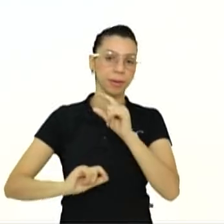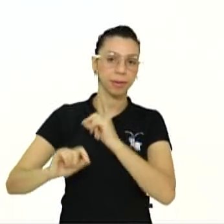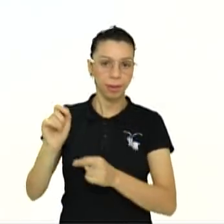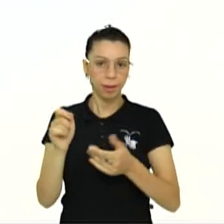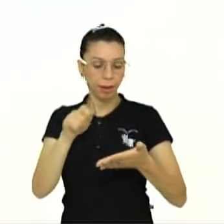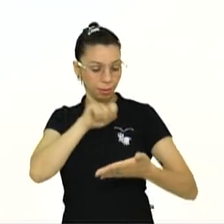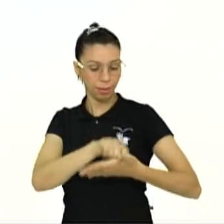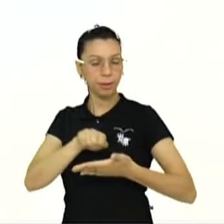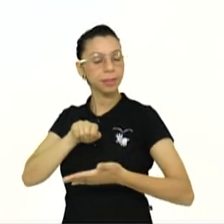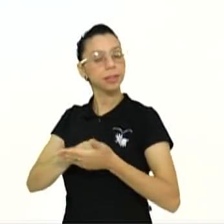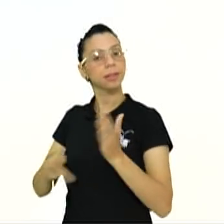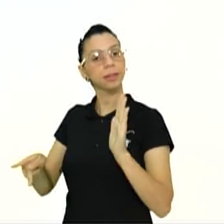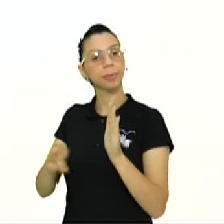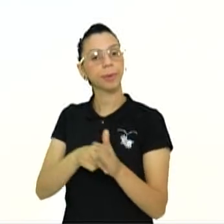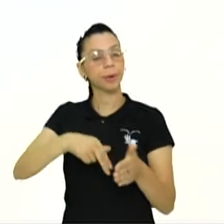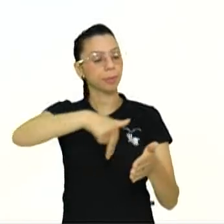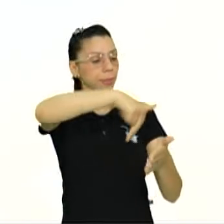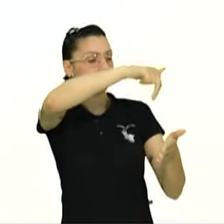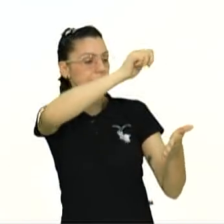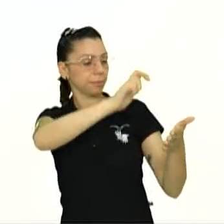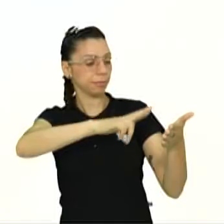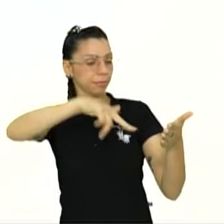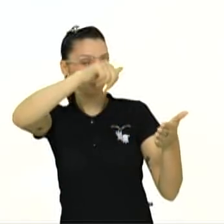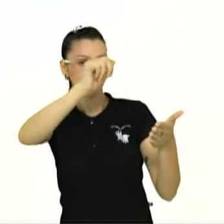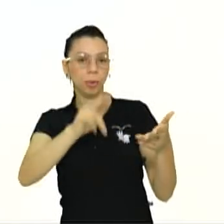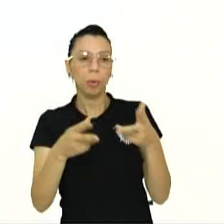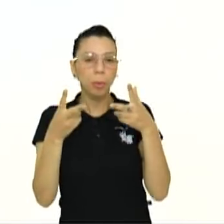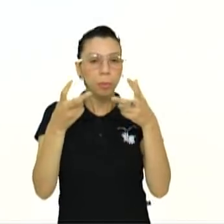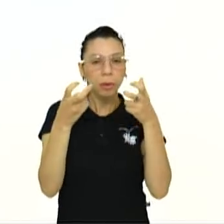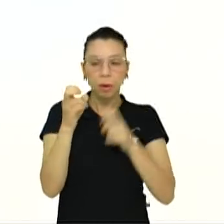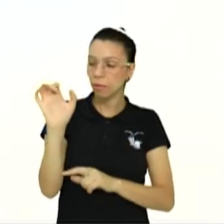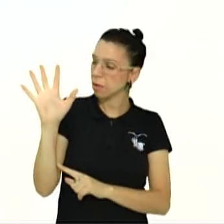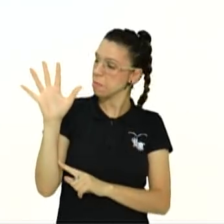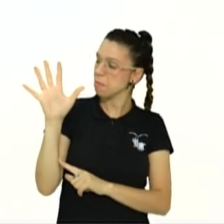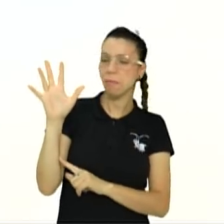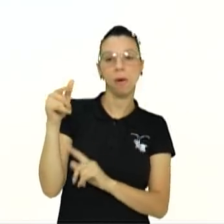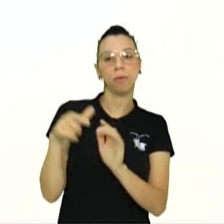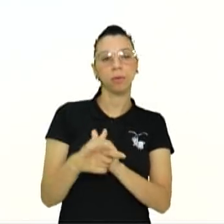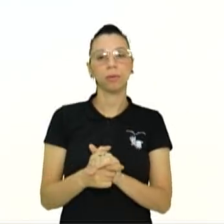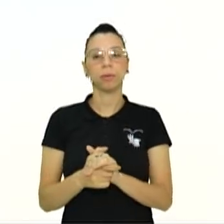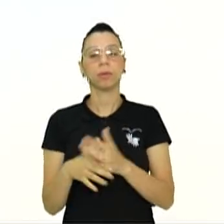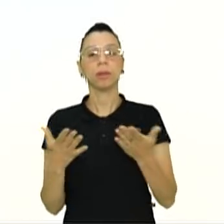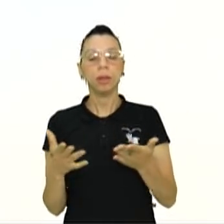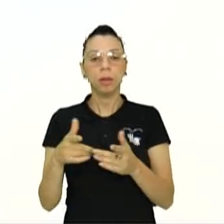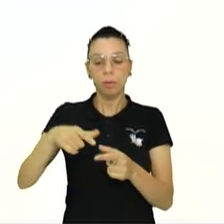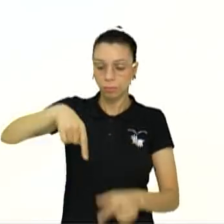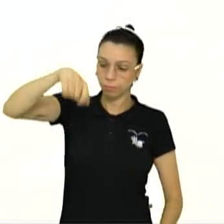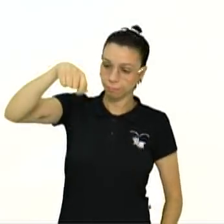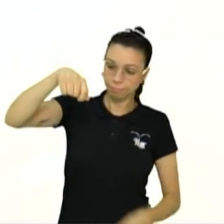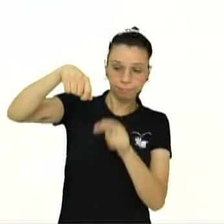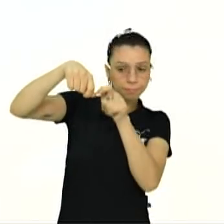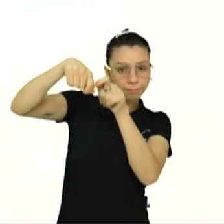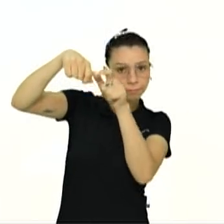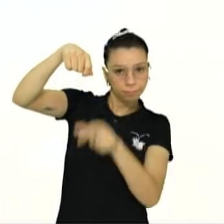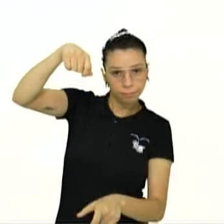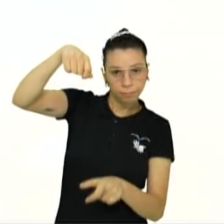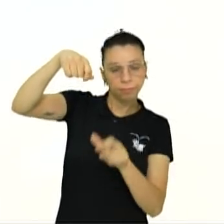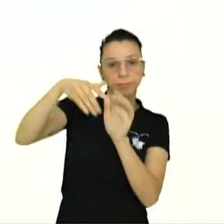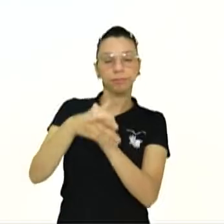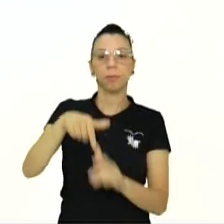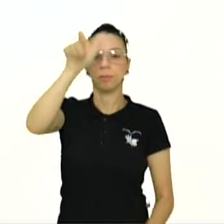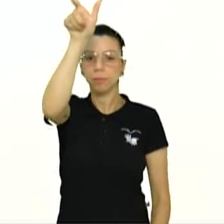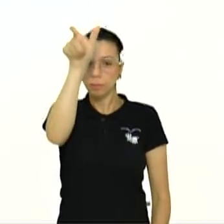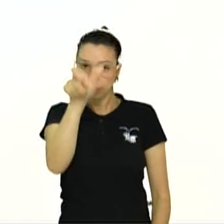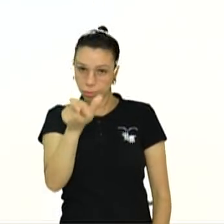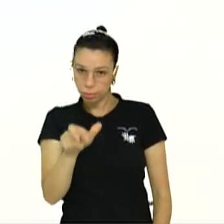pincel. Observem a mão do artista que o pincel está inclinado na